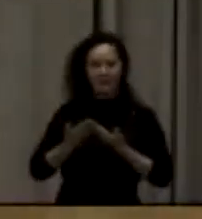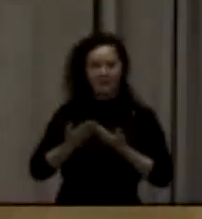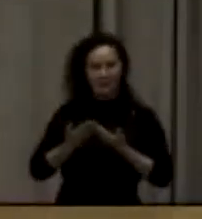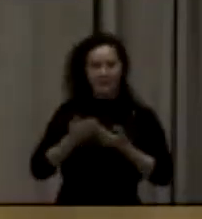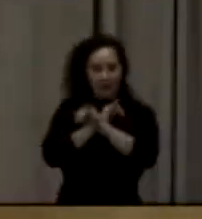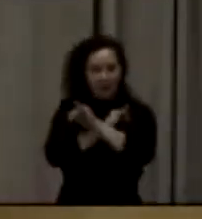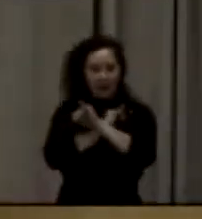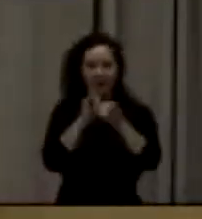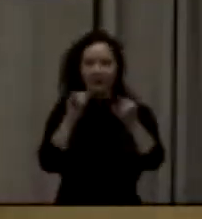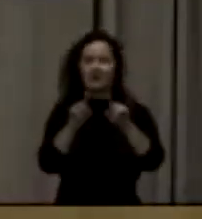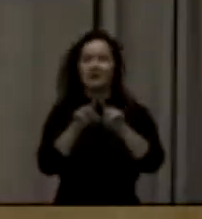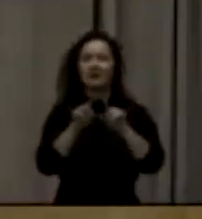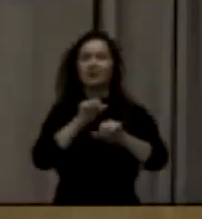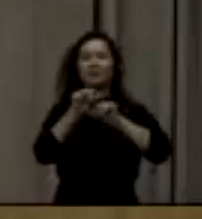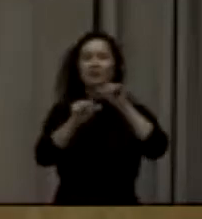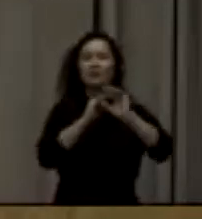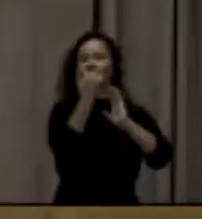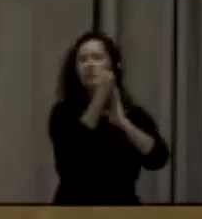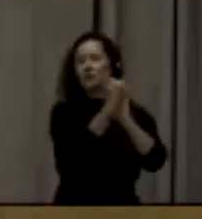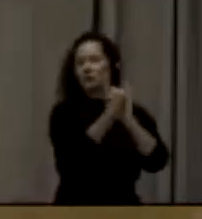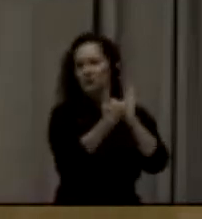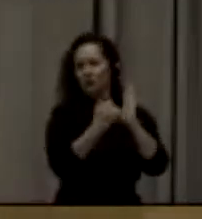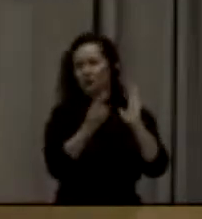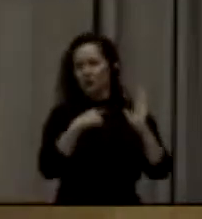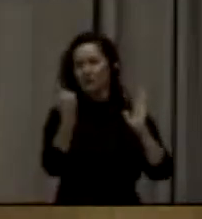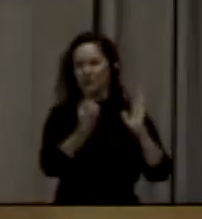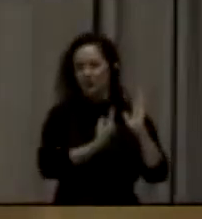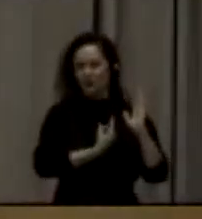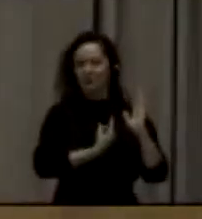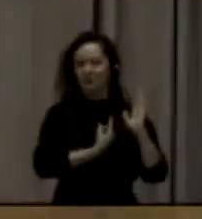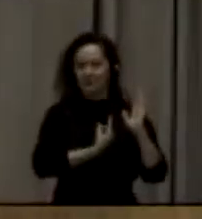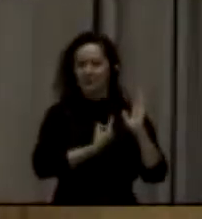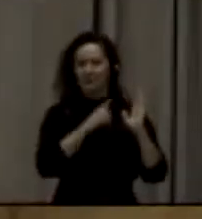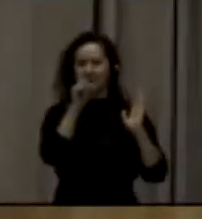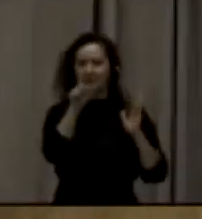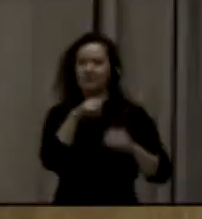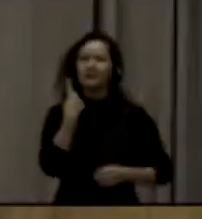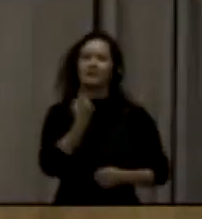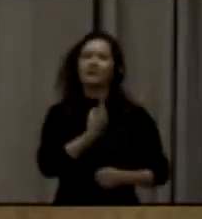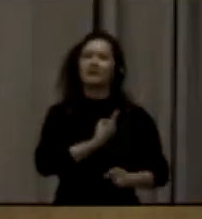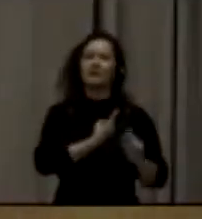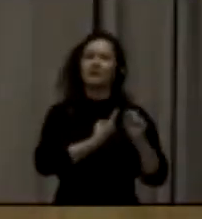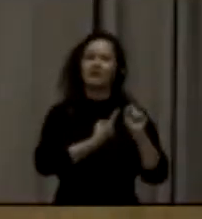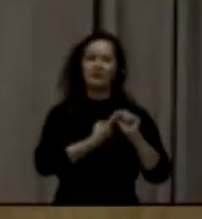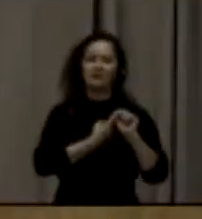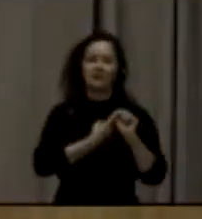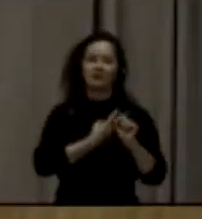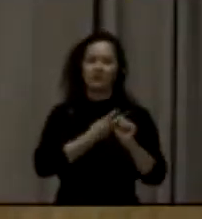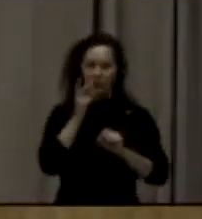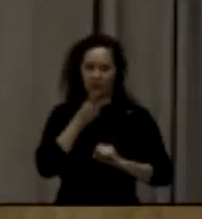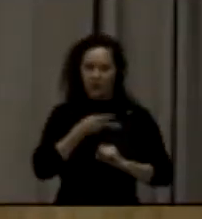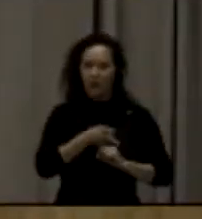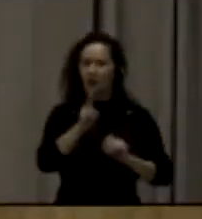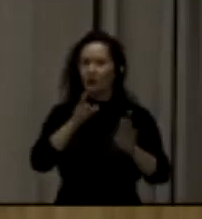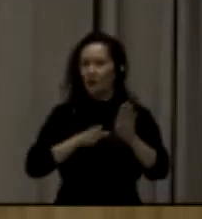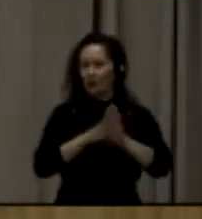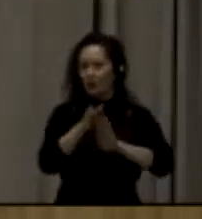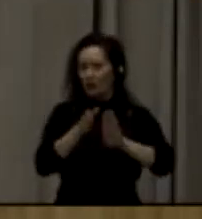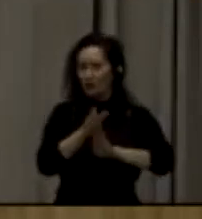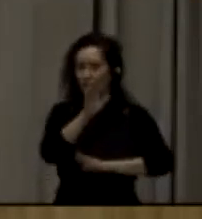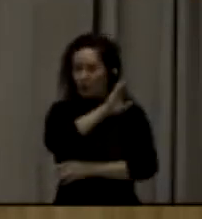e avisar também uma mudança aqui da nossa programação, que nós, seguindo aí a orientação